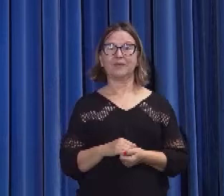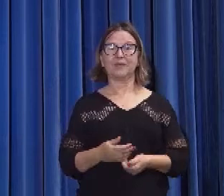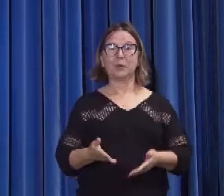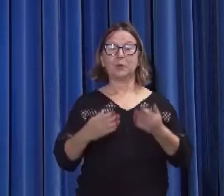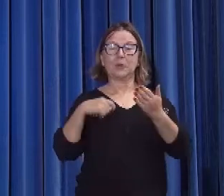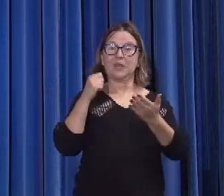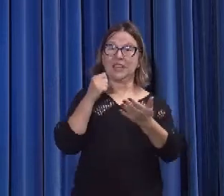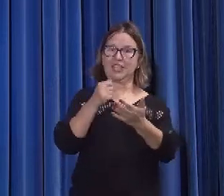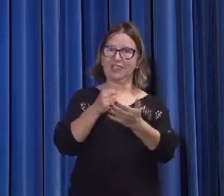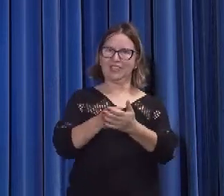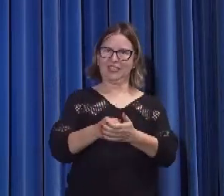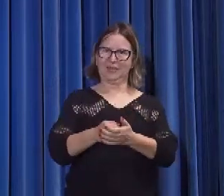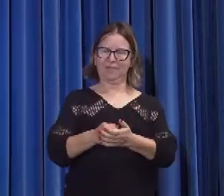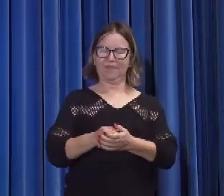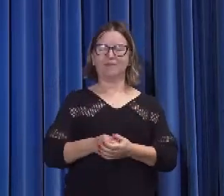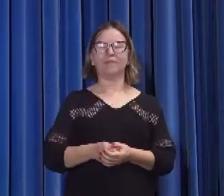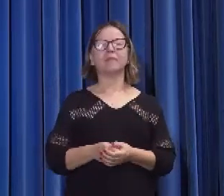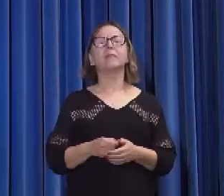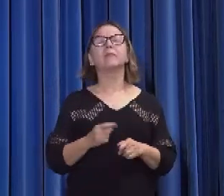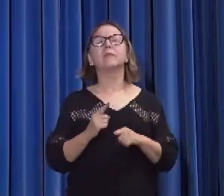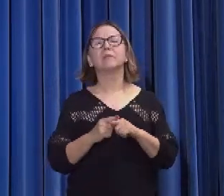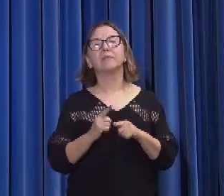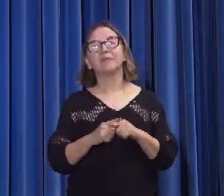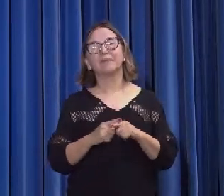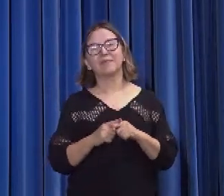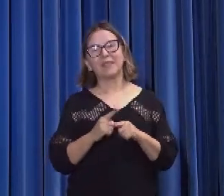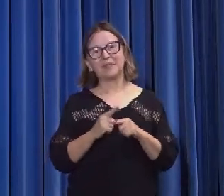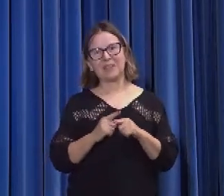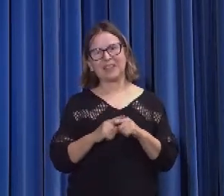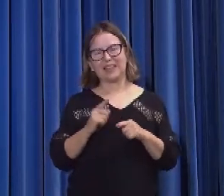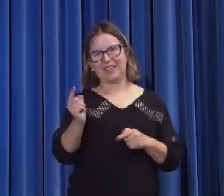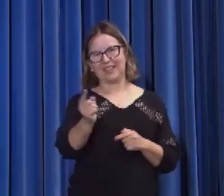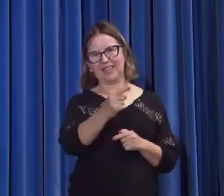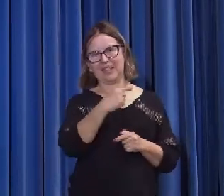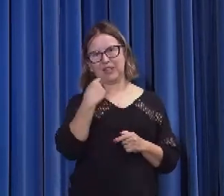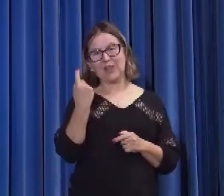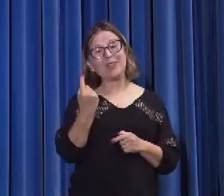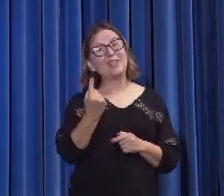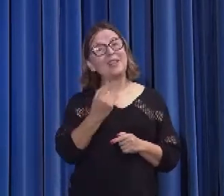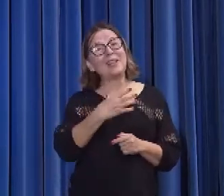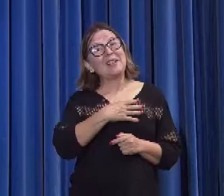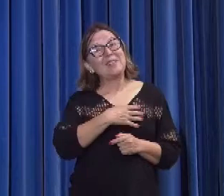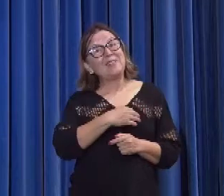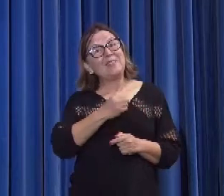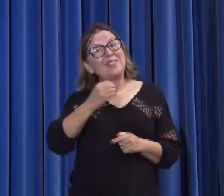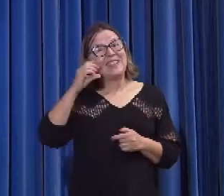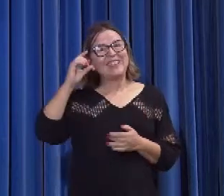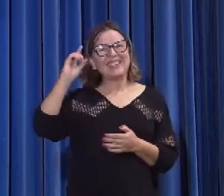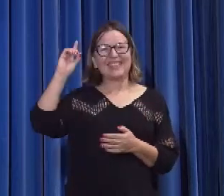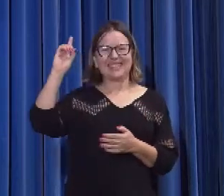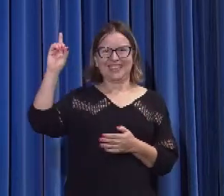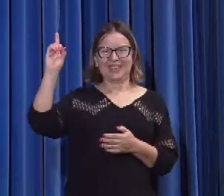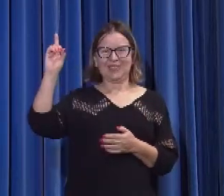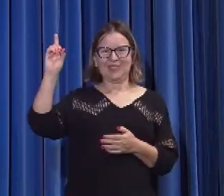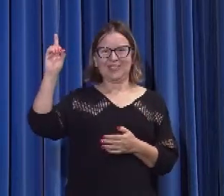garantia. E por quê? Porque nós somos filhos de Deus. E Ele sabe,